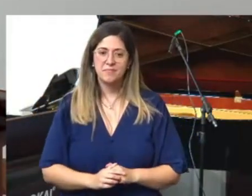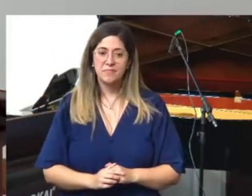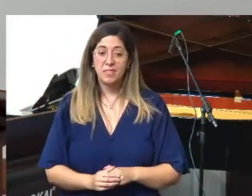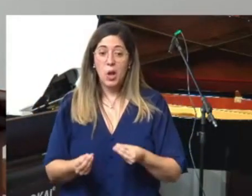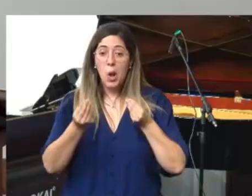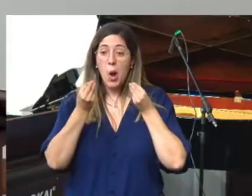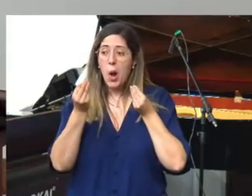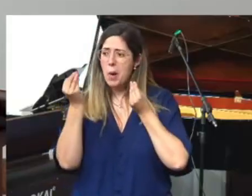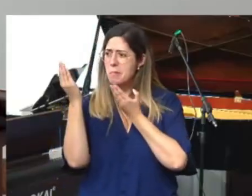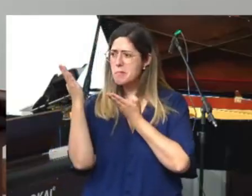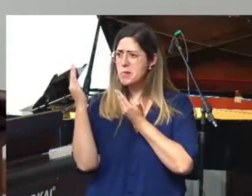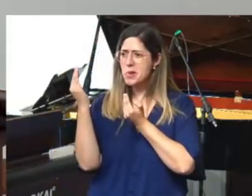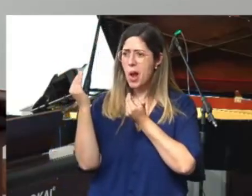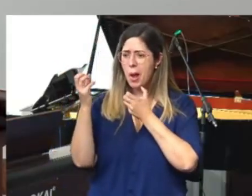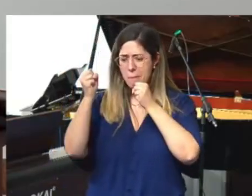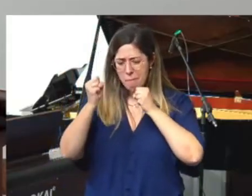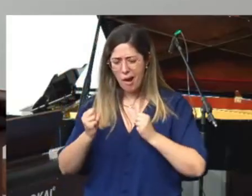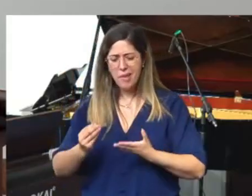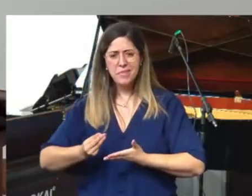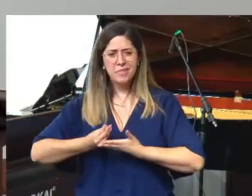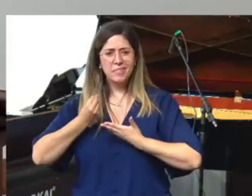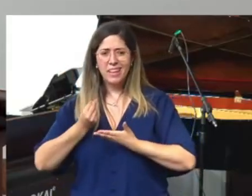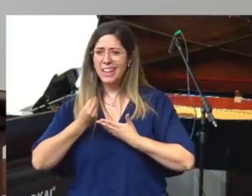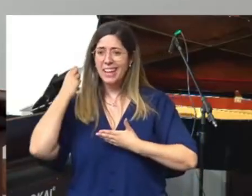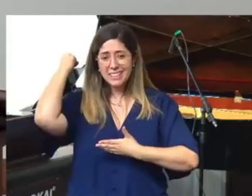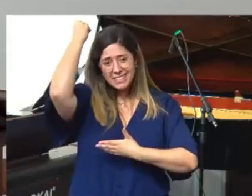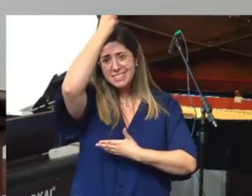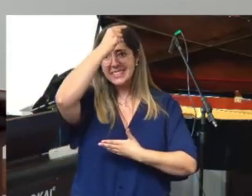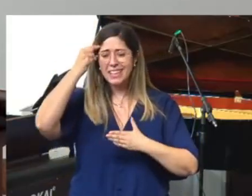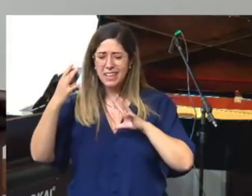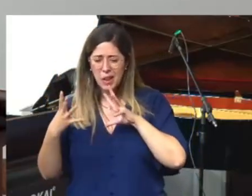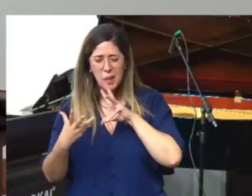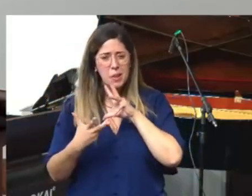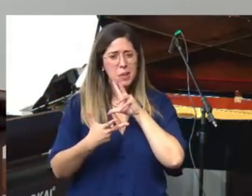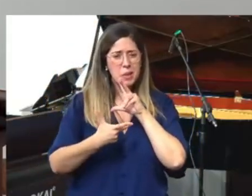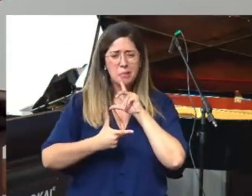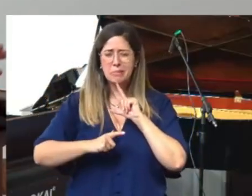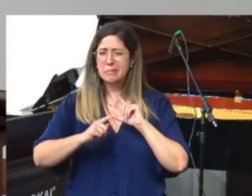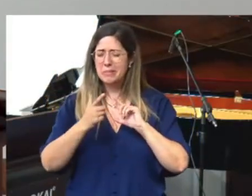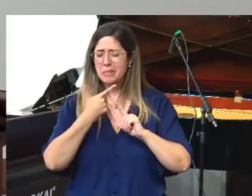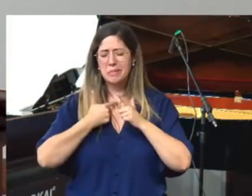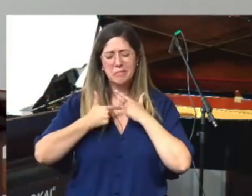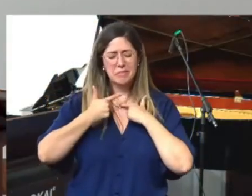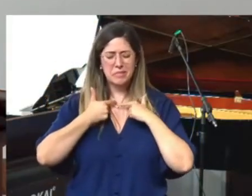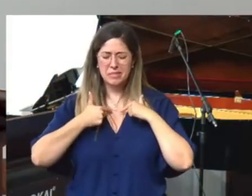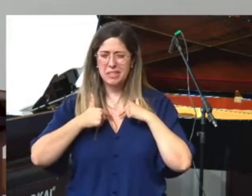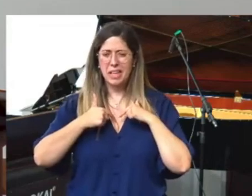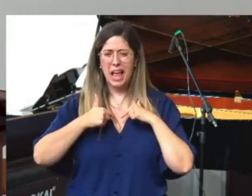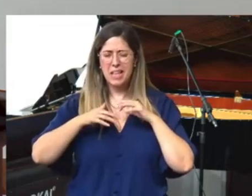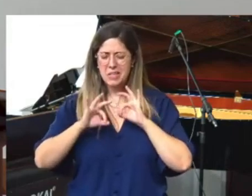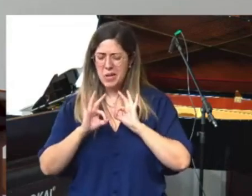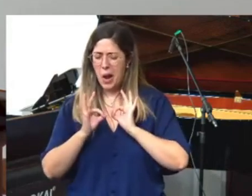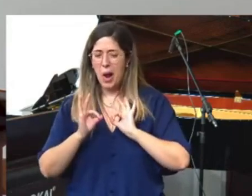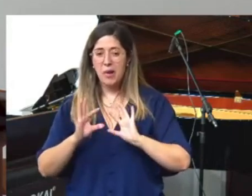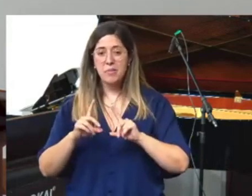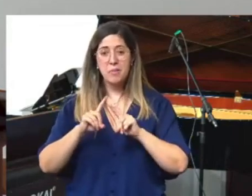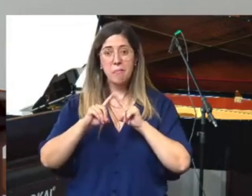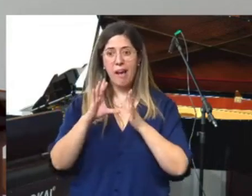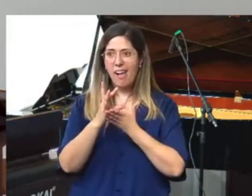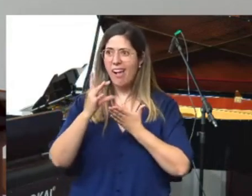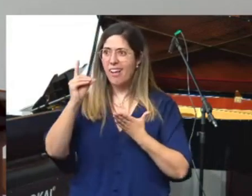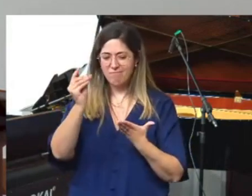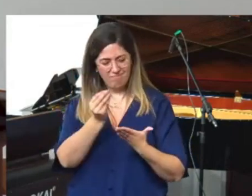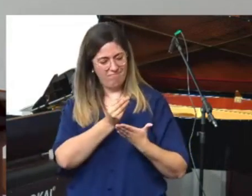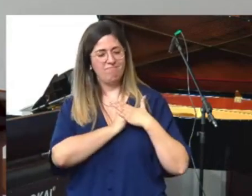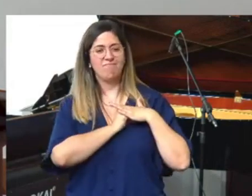um jovem pode viver uma vida santa e pura num mundo cheio de devassidão, guardando a palavra